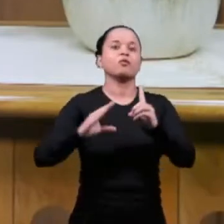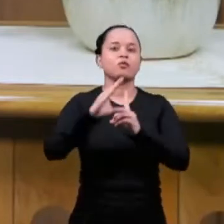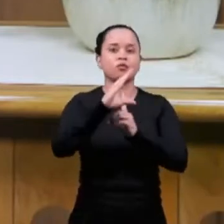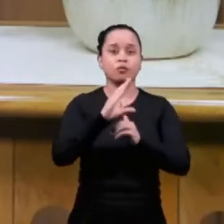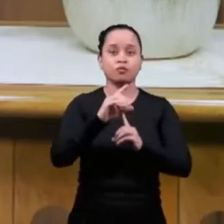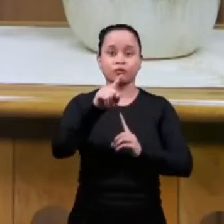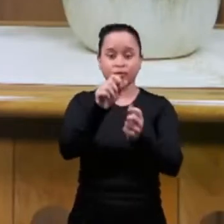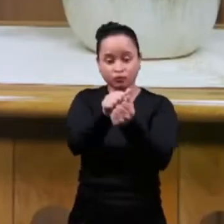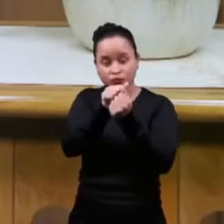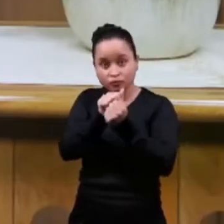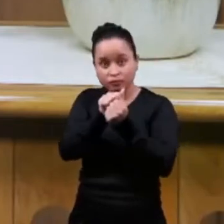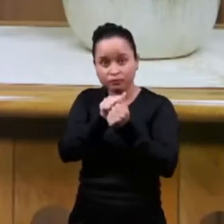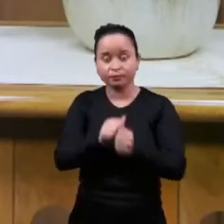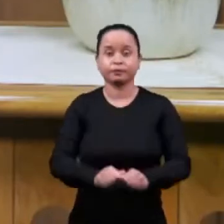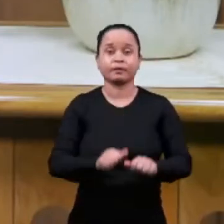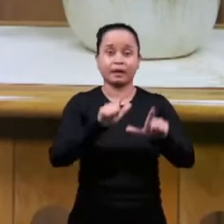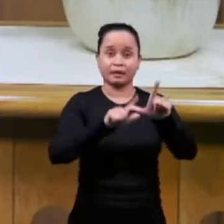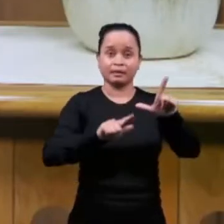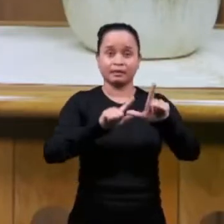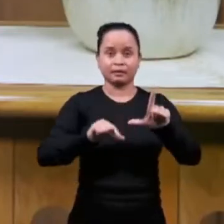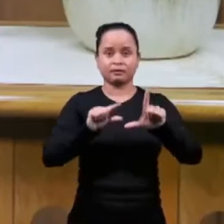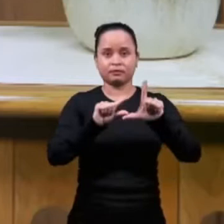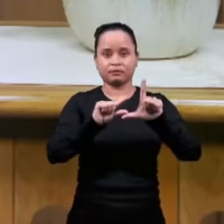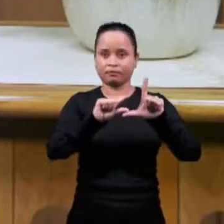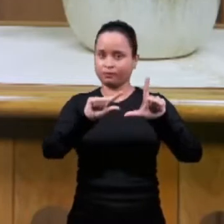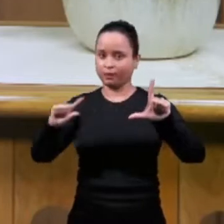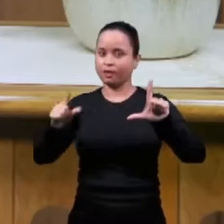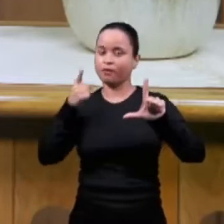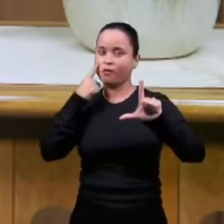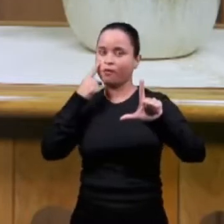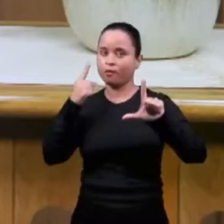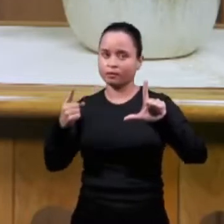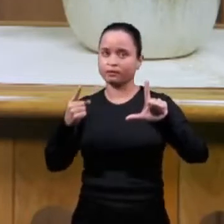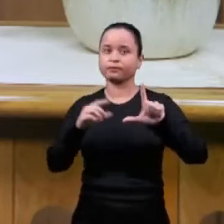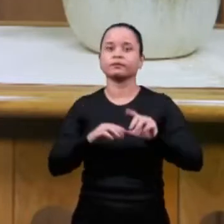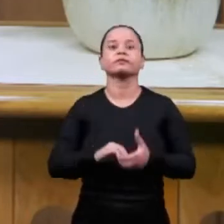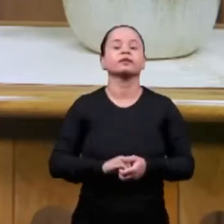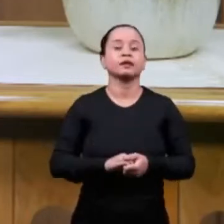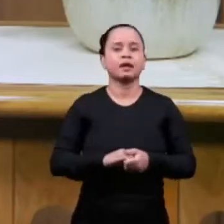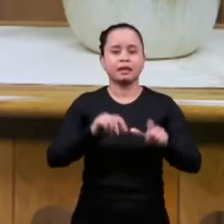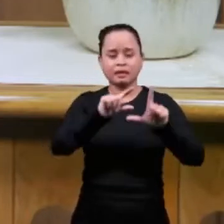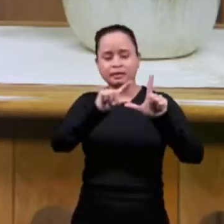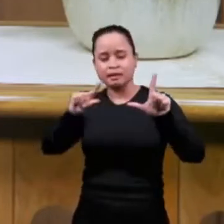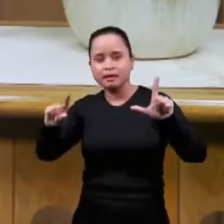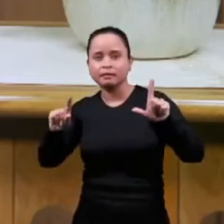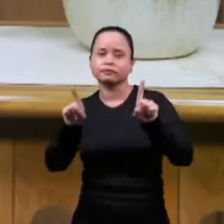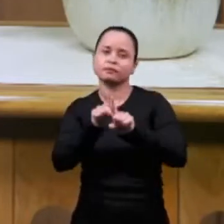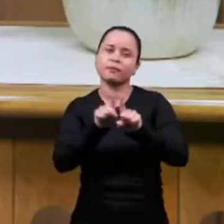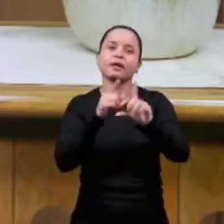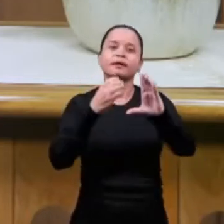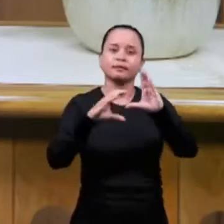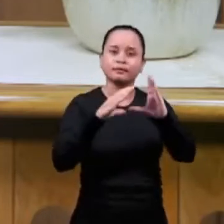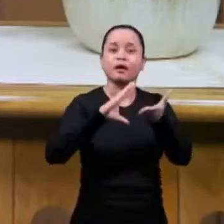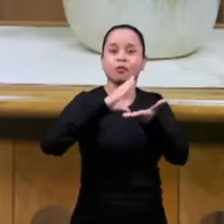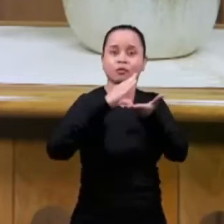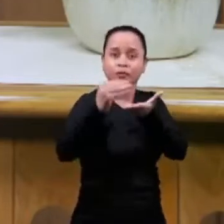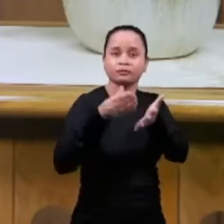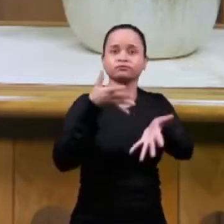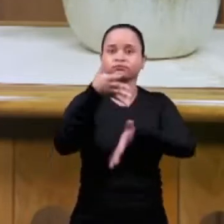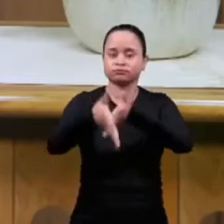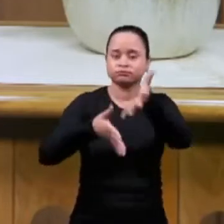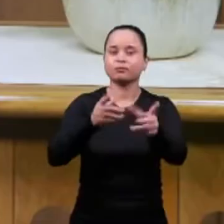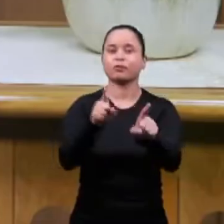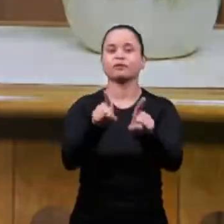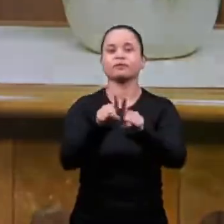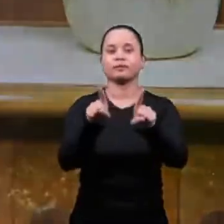dele. A letra do louvor vai estar na base da tela. Você pode ler, acompanhar, cantar junto conosco. Vamos louvar o nome